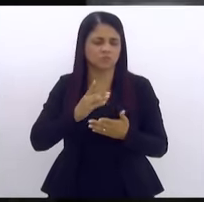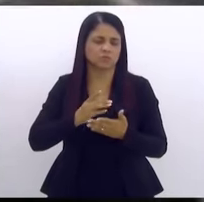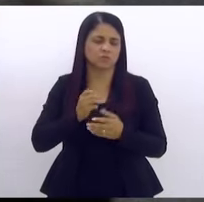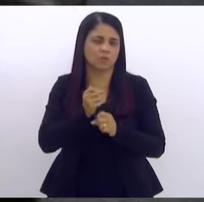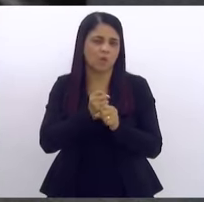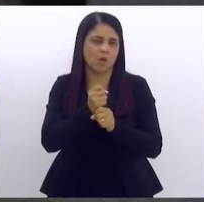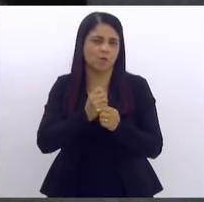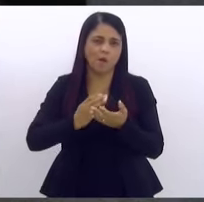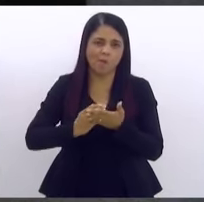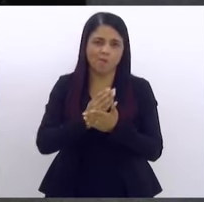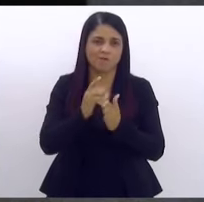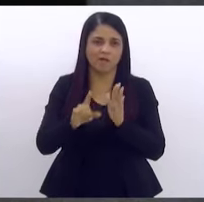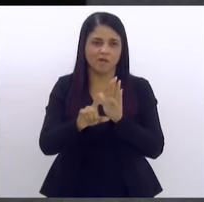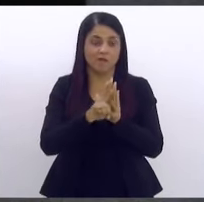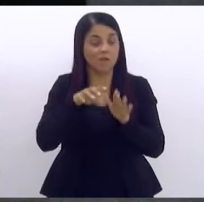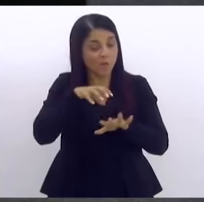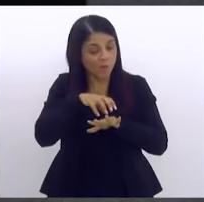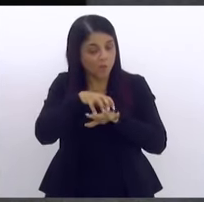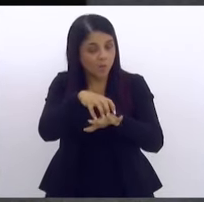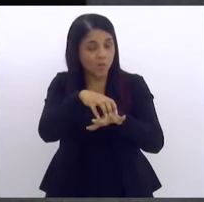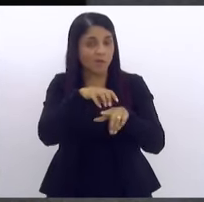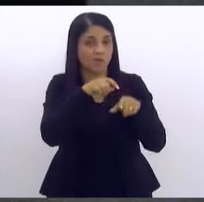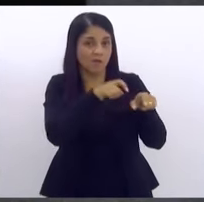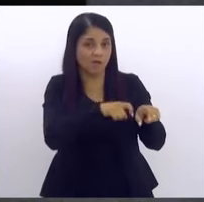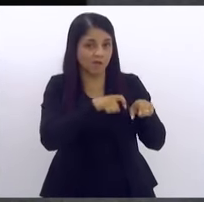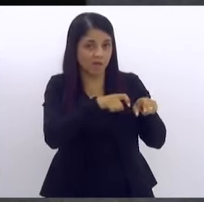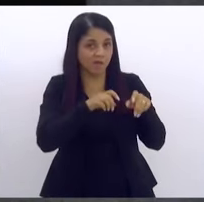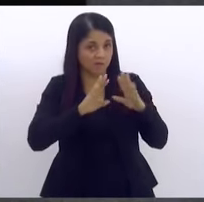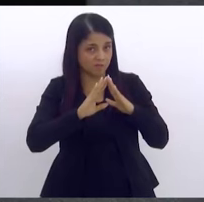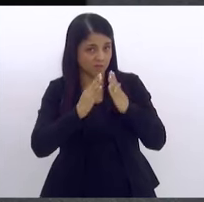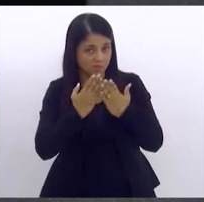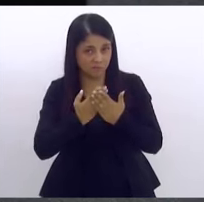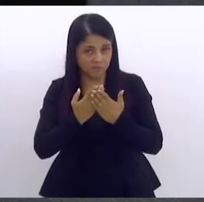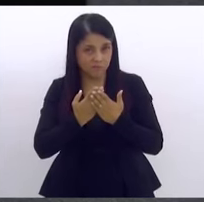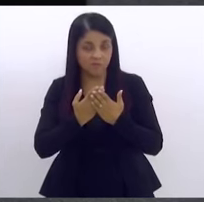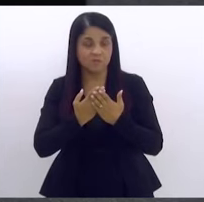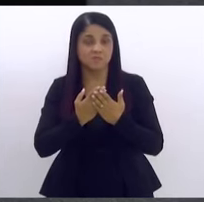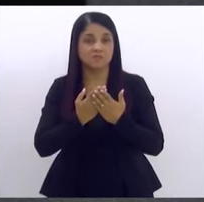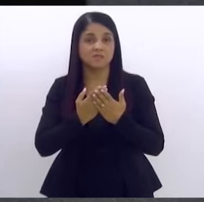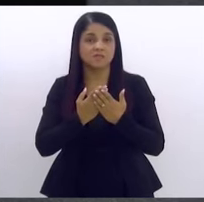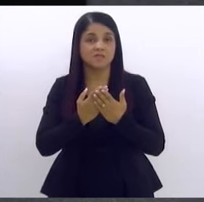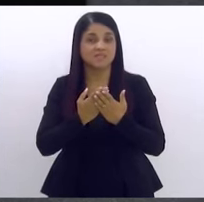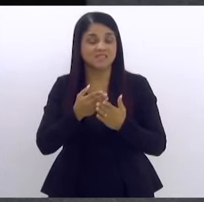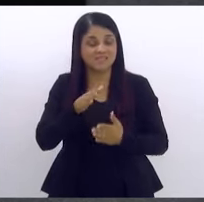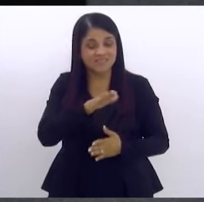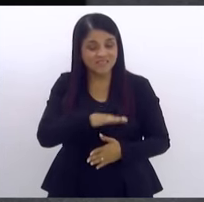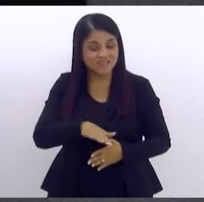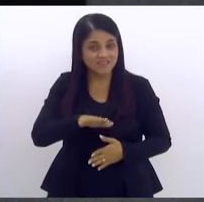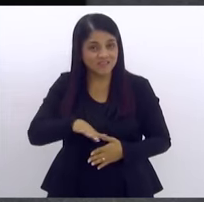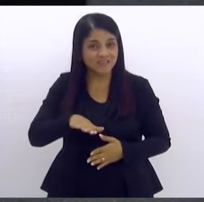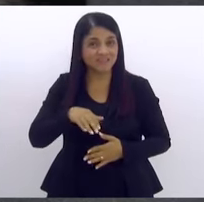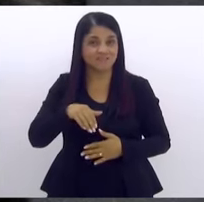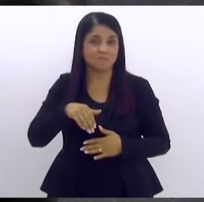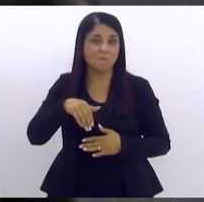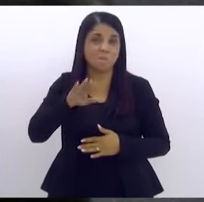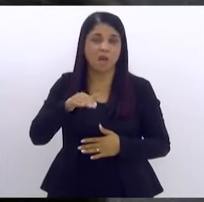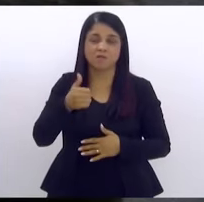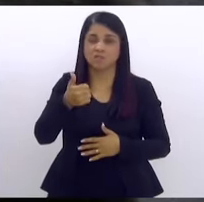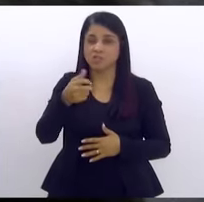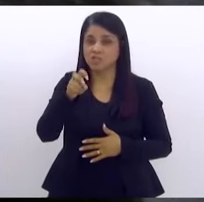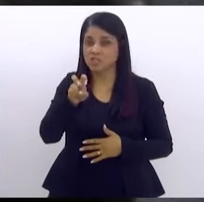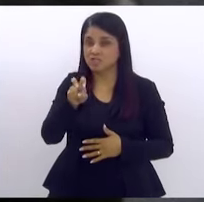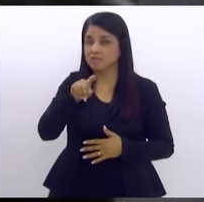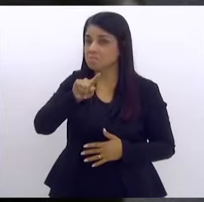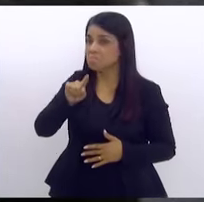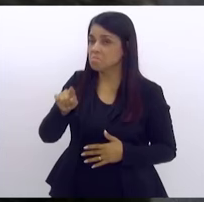lei, porque o transporte rural, ele é um transporte que faz o transporte de mais de 15 mil alunos no interior